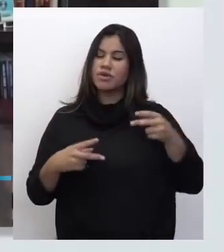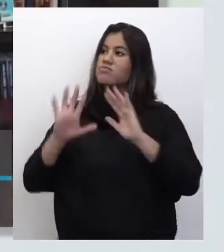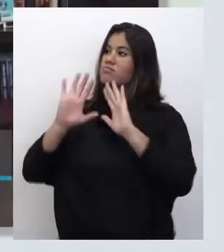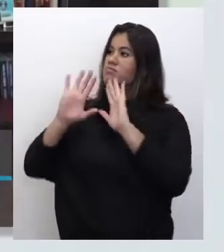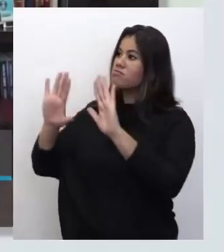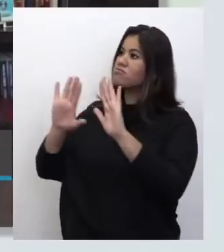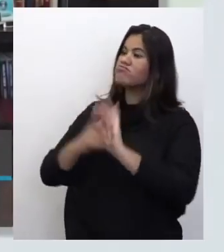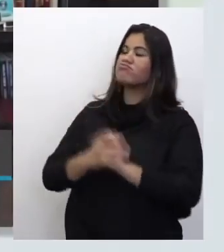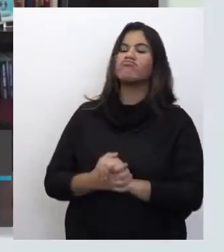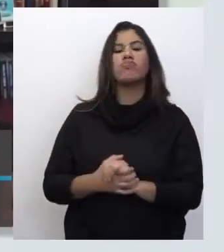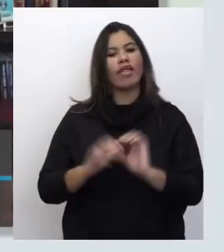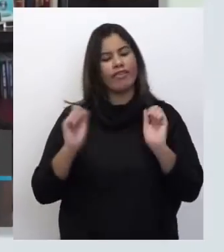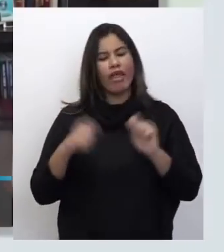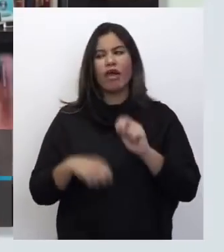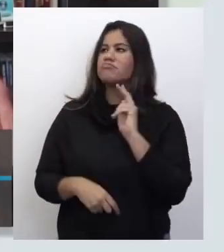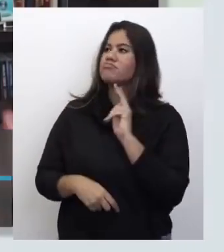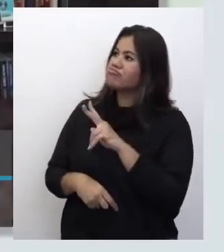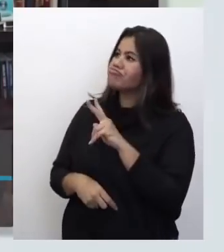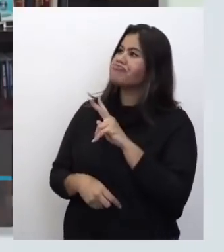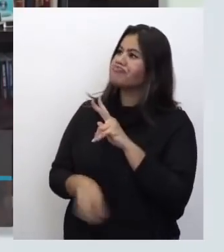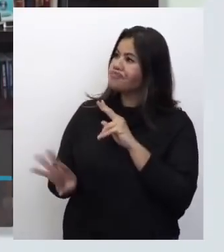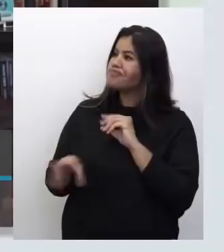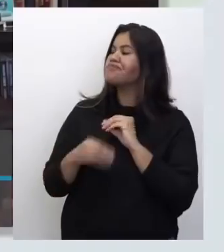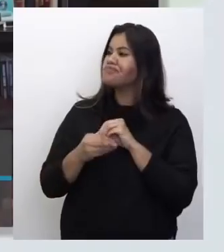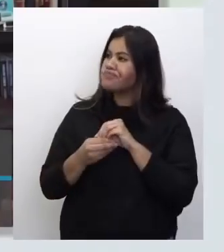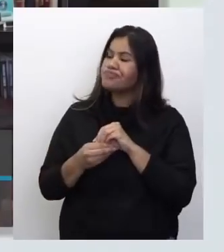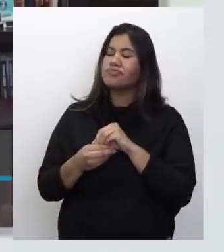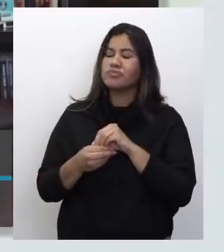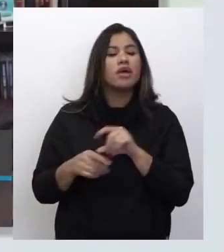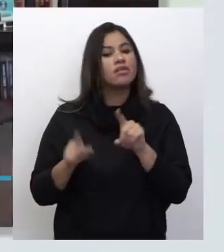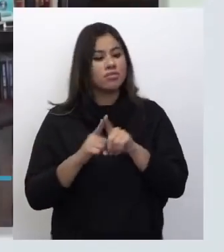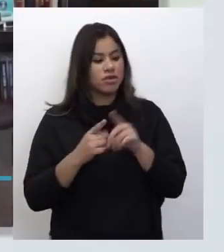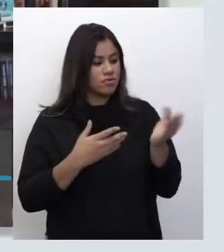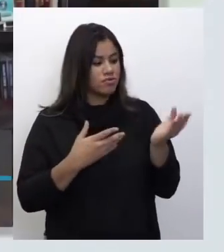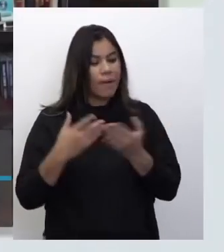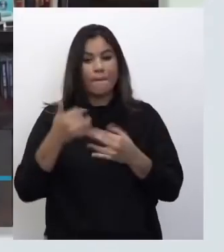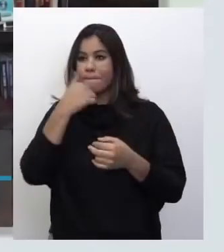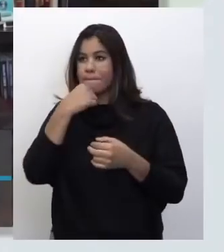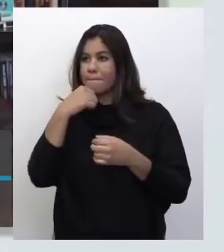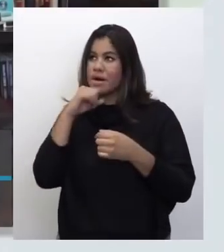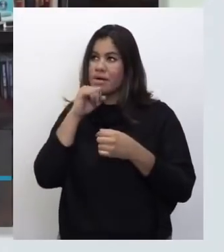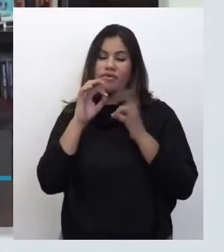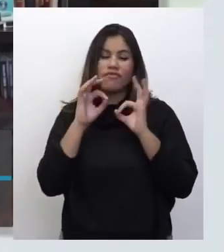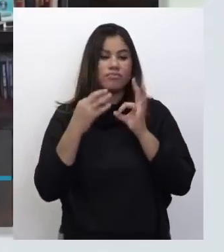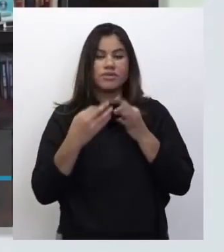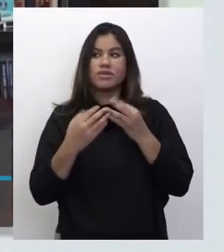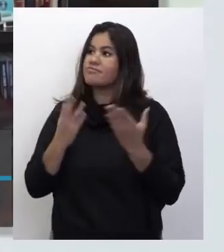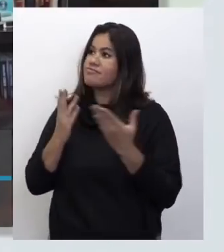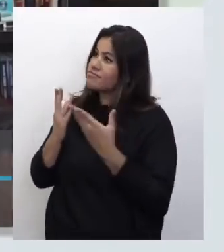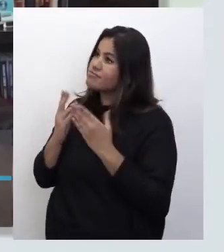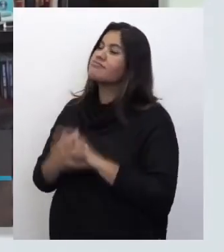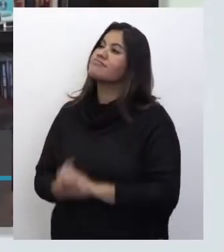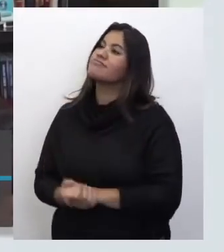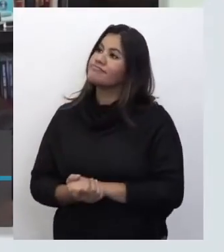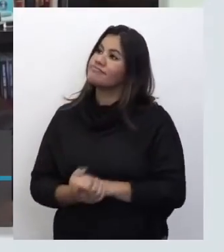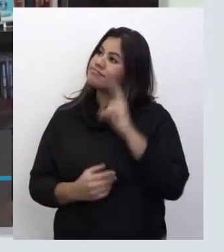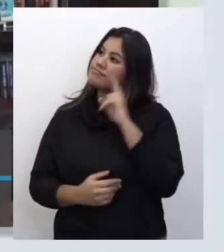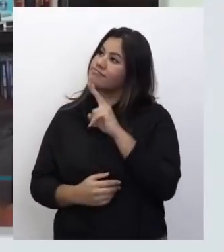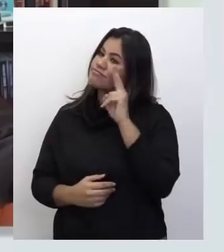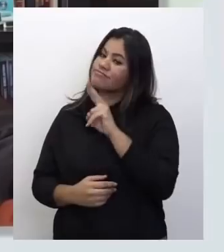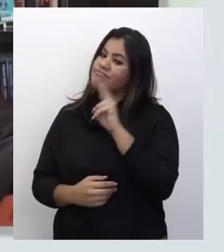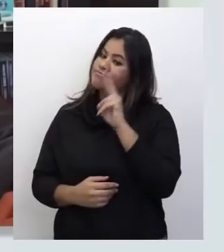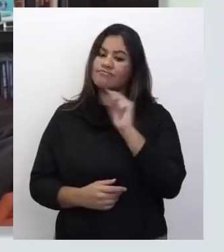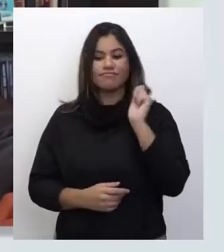olhe, incremente e também eu vou convidar o pessoal aqui de casa para interagir com esse Museu de Mim. Mas é um ótimo